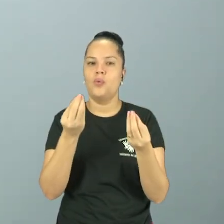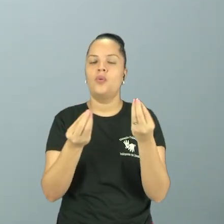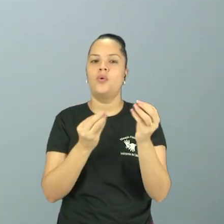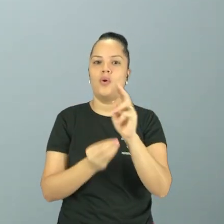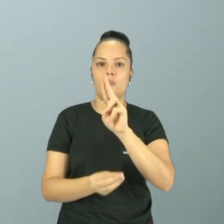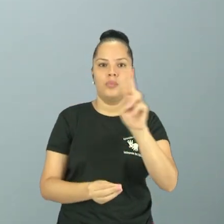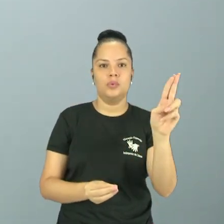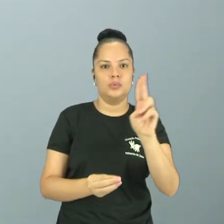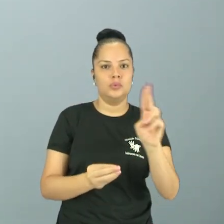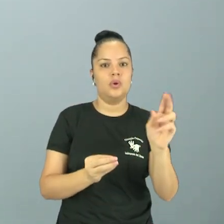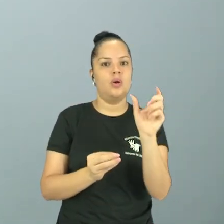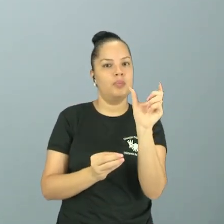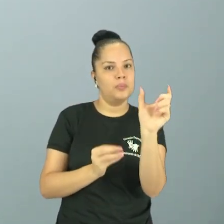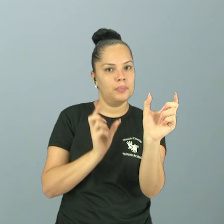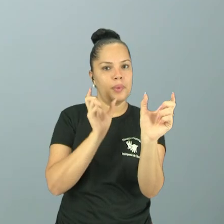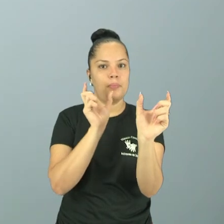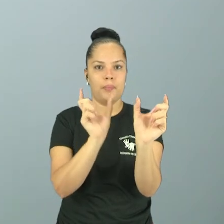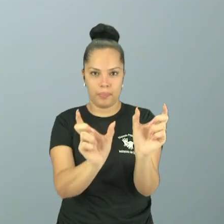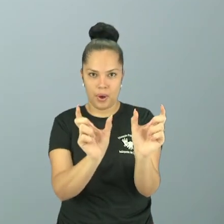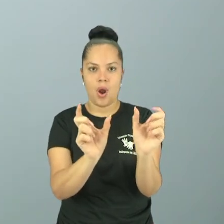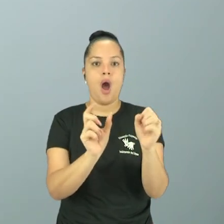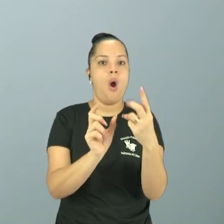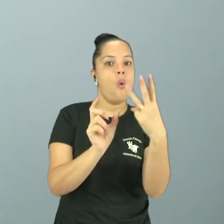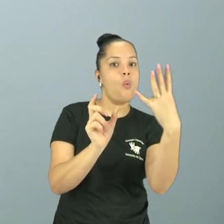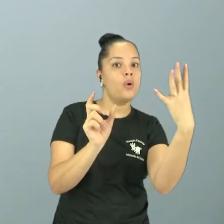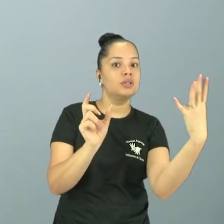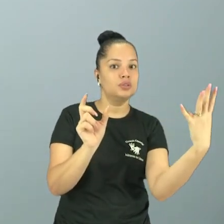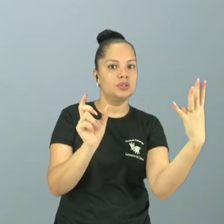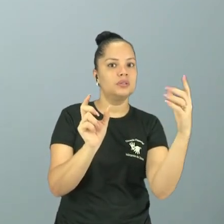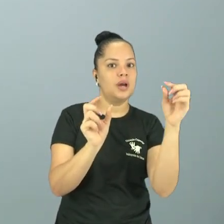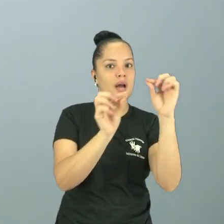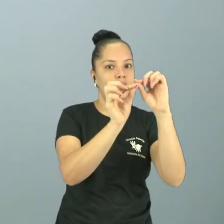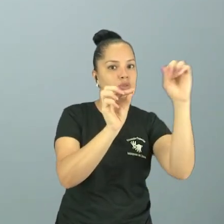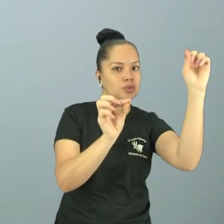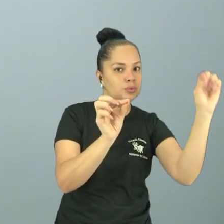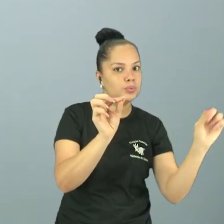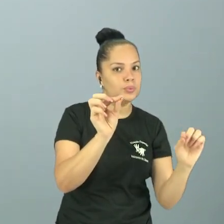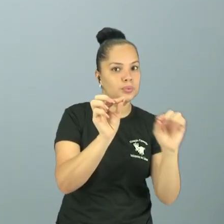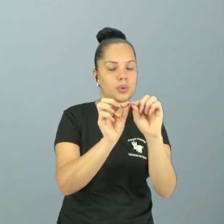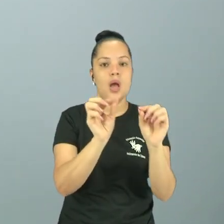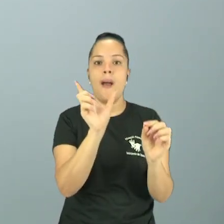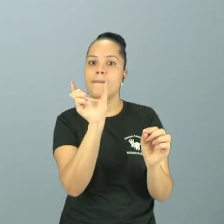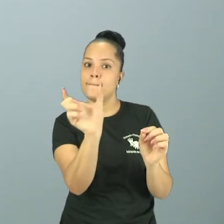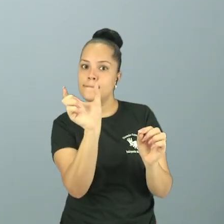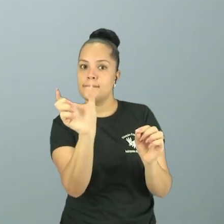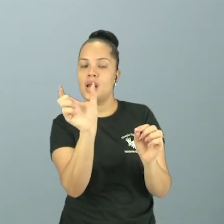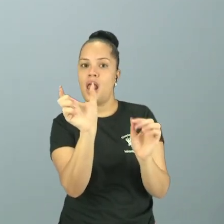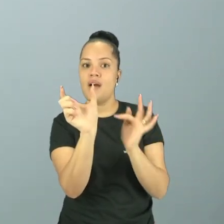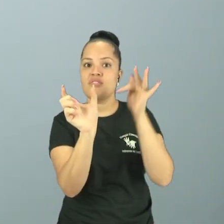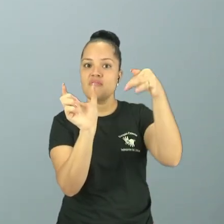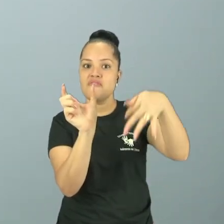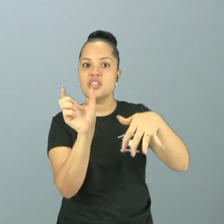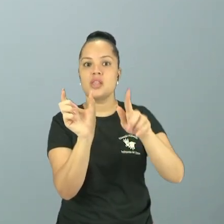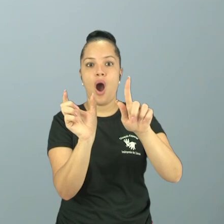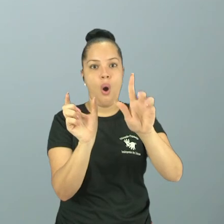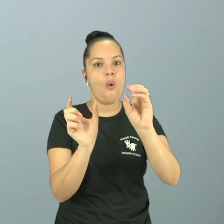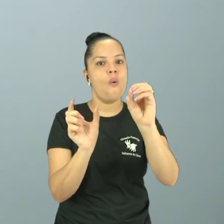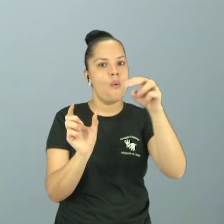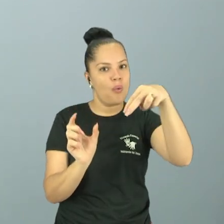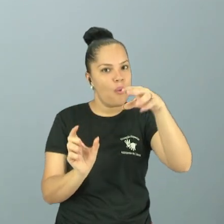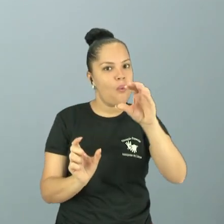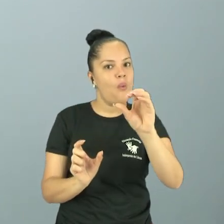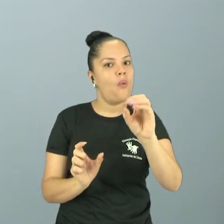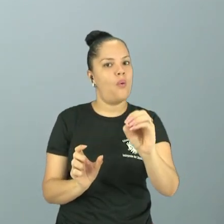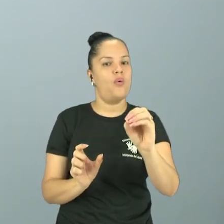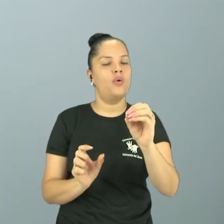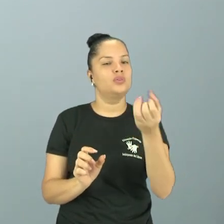com um prefixo, né, que indica a quantidade de lados desse polígono e com um sufixo gono, certo? Então, muito bem. Se